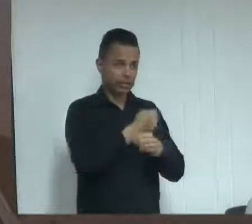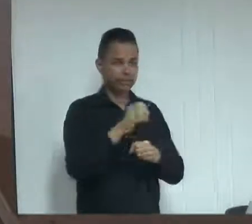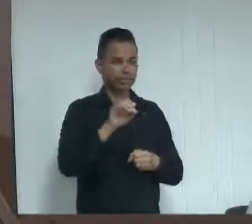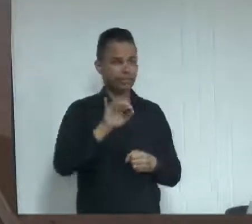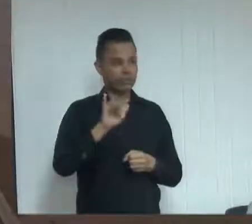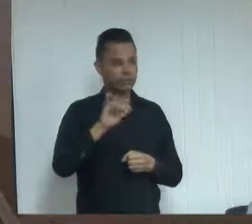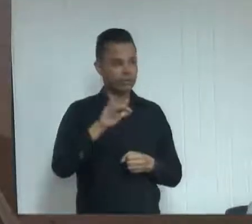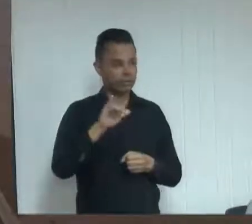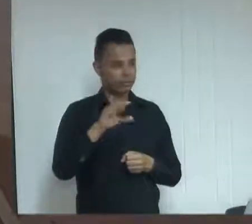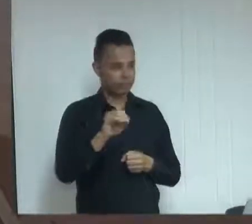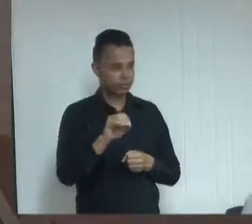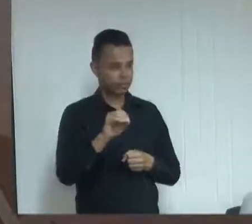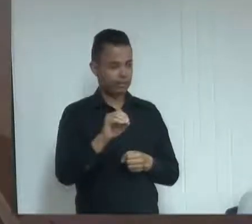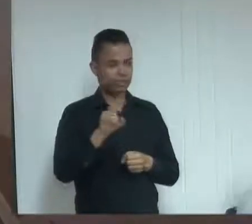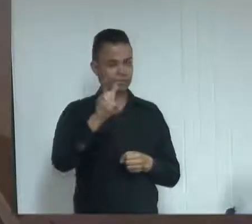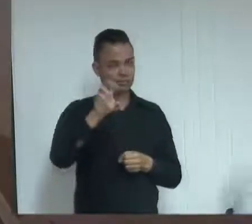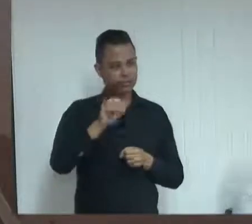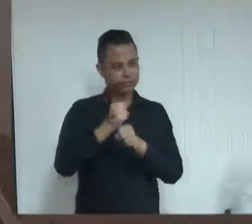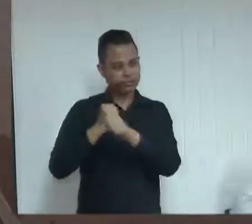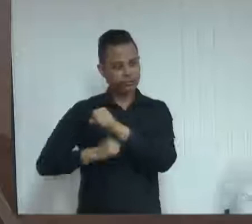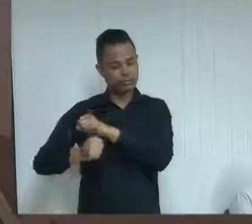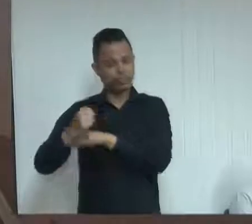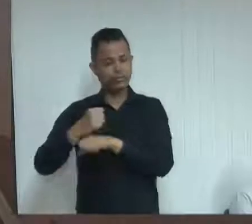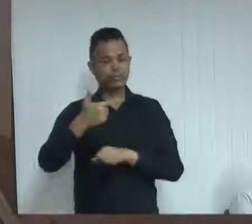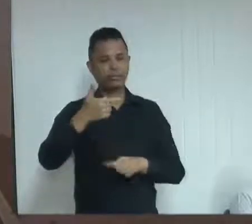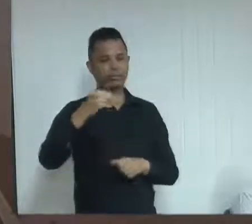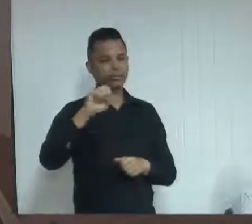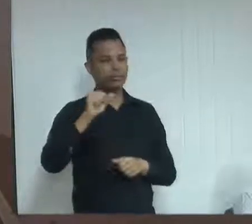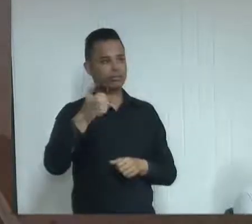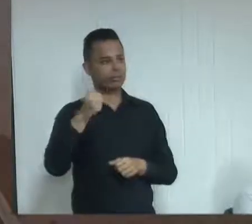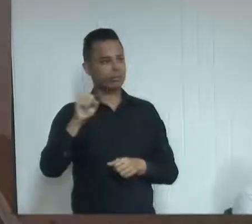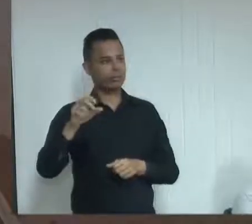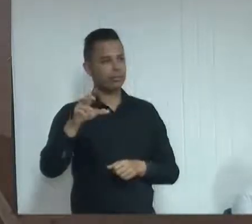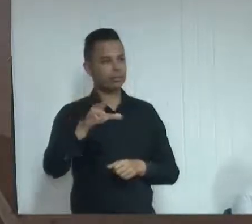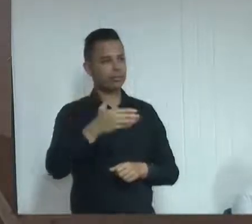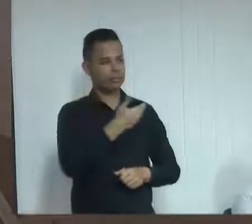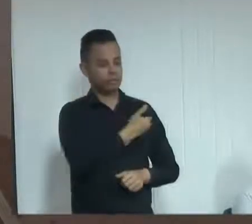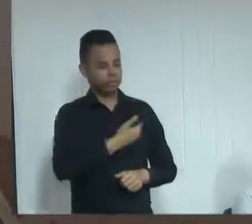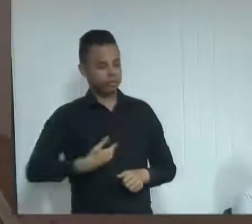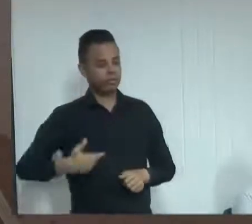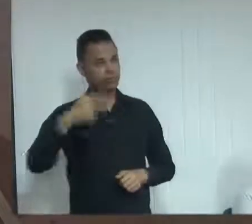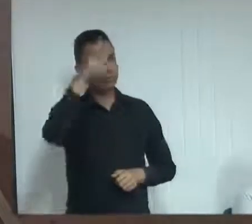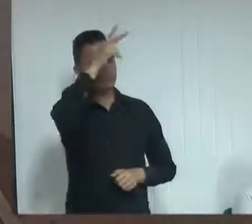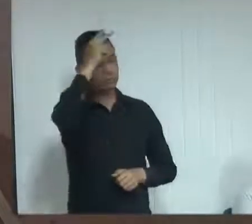ofício 50 de 2018, a Prefeitura diz o seguinte, abre aspas,